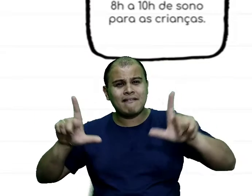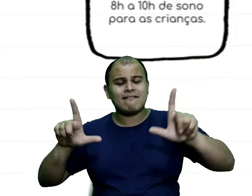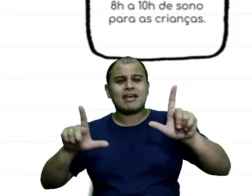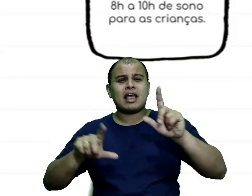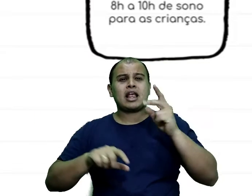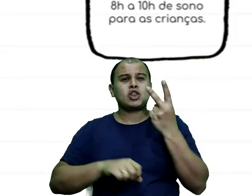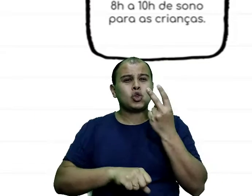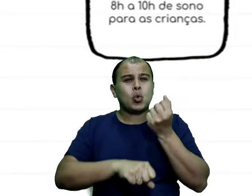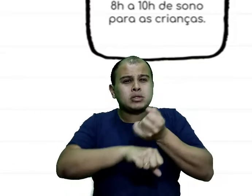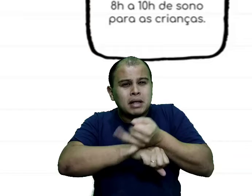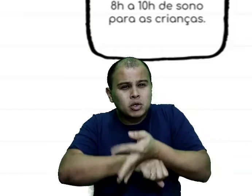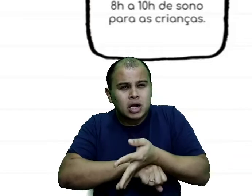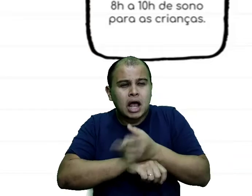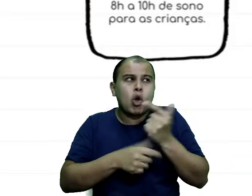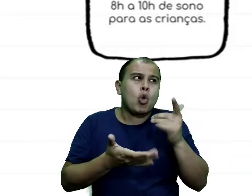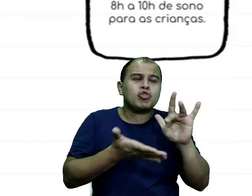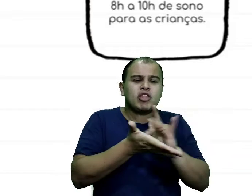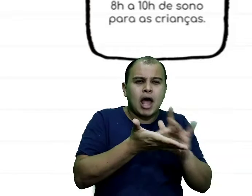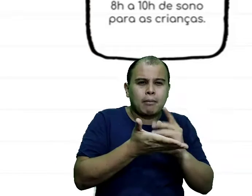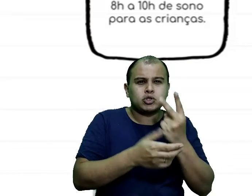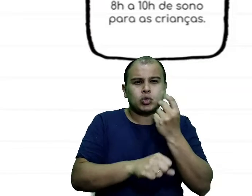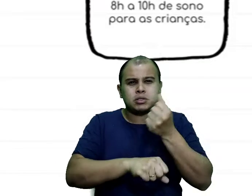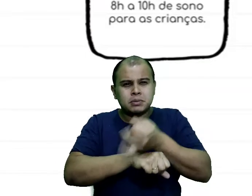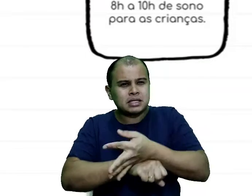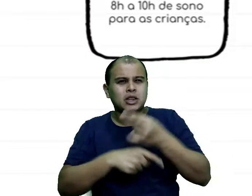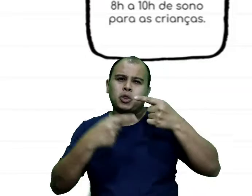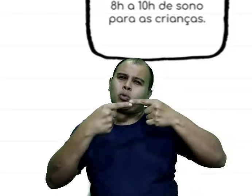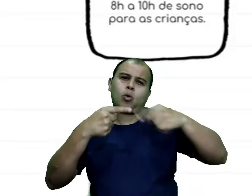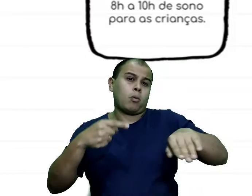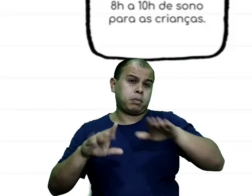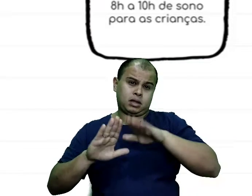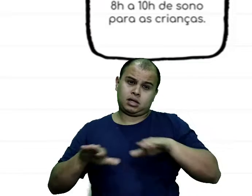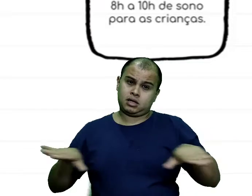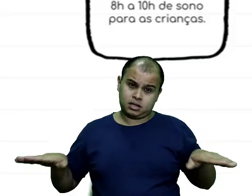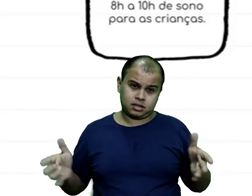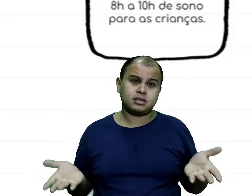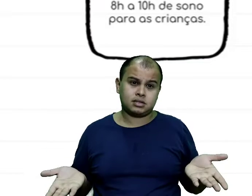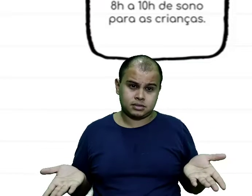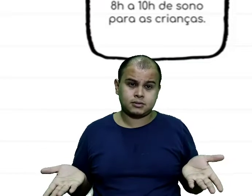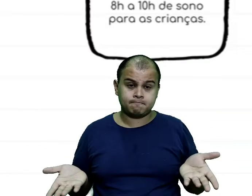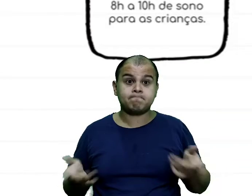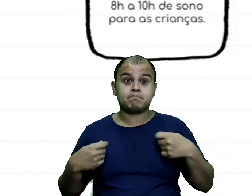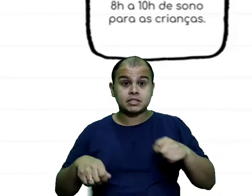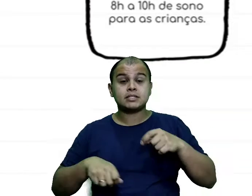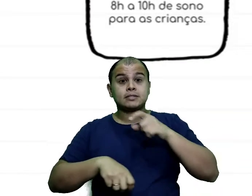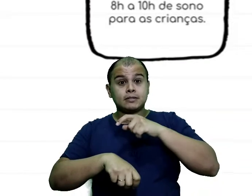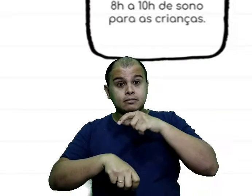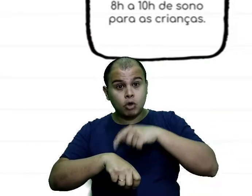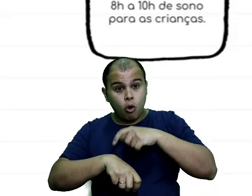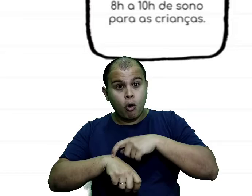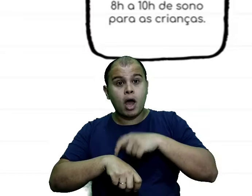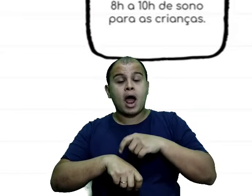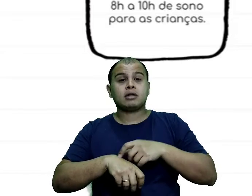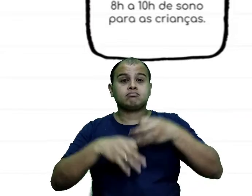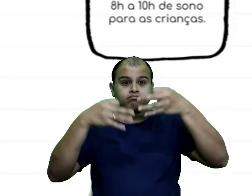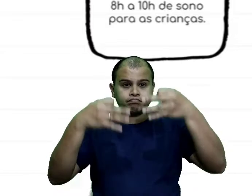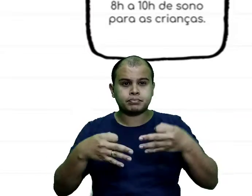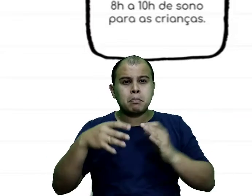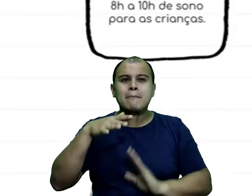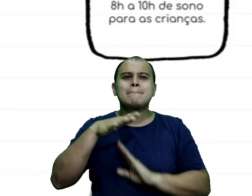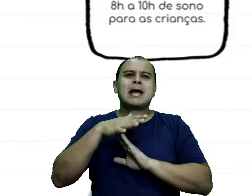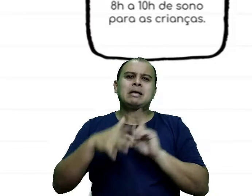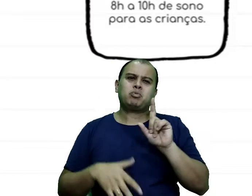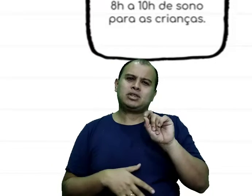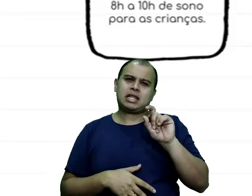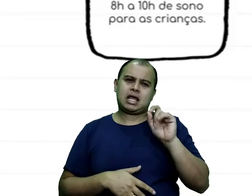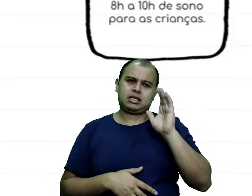que se passa na televisão 2 horas da manhã, deixar com o tablet até 2 horas da manhã, não é viável para ninguém, né? A gente tem que ter o horário de